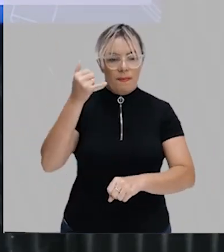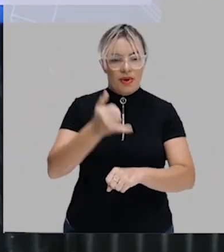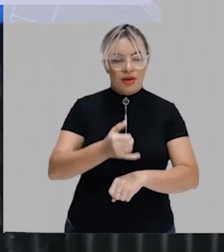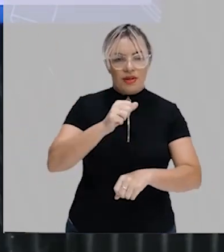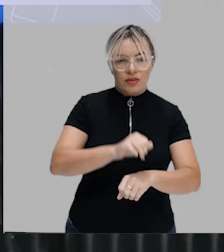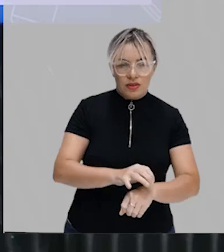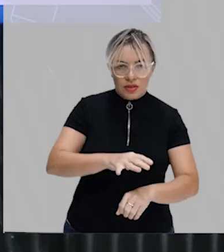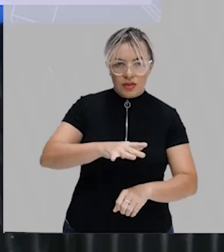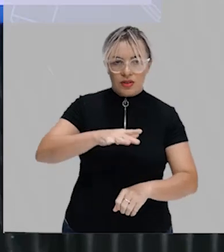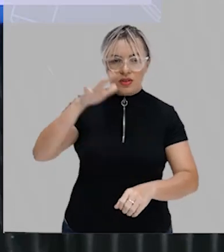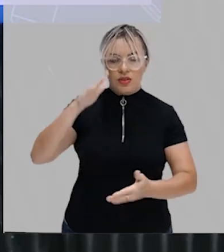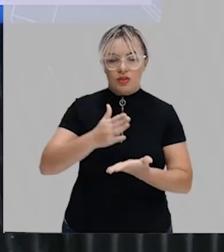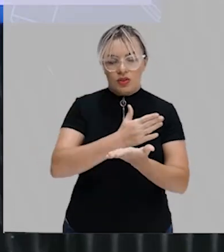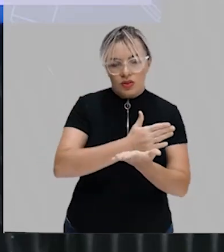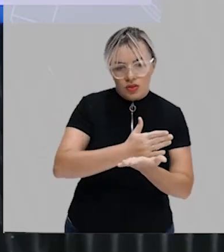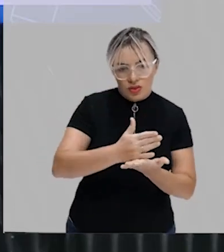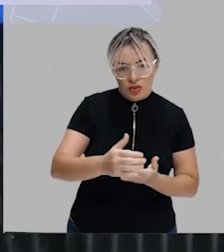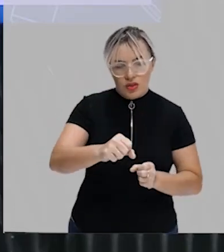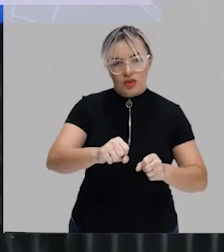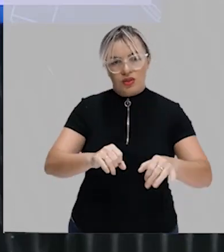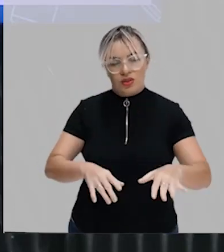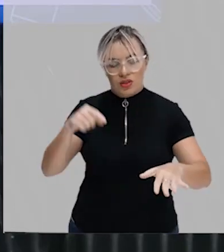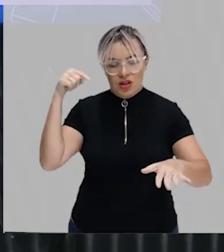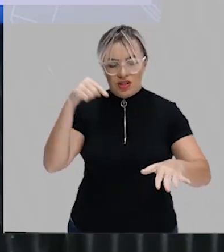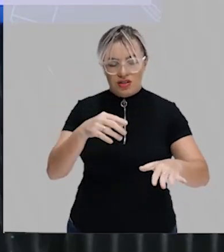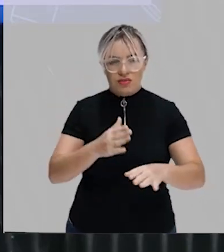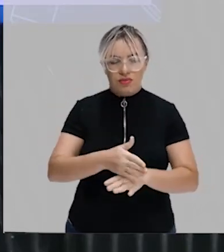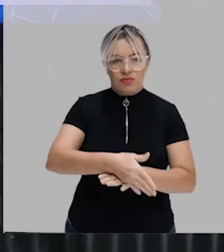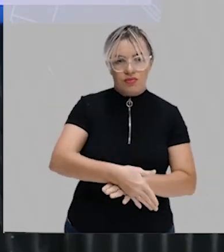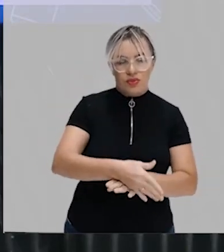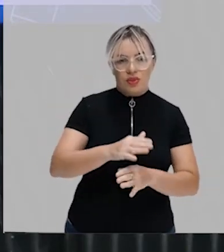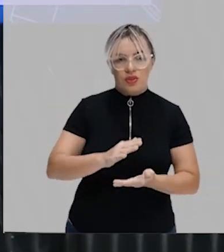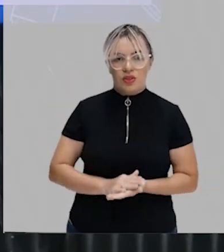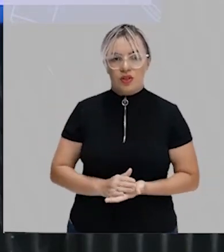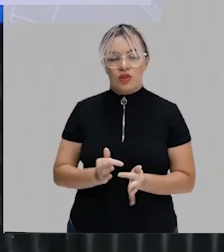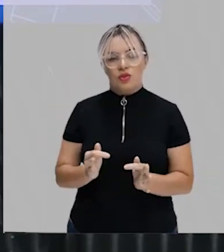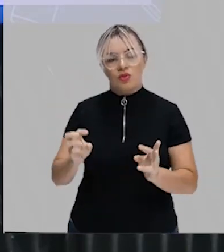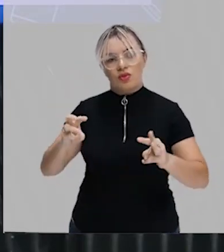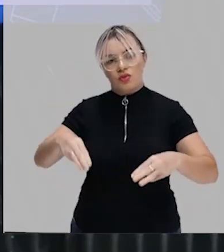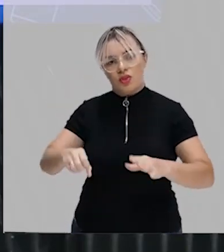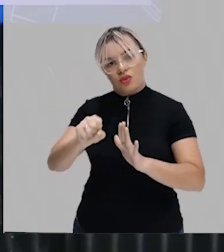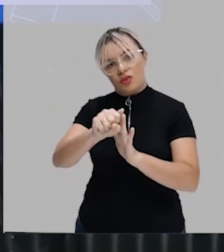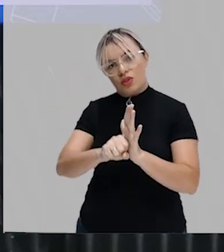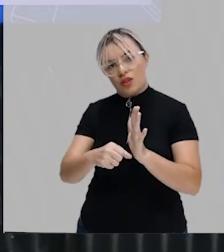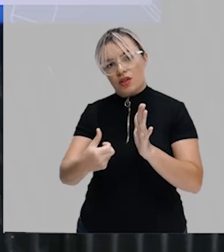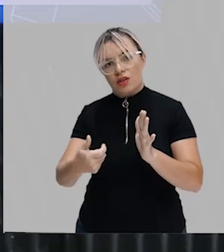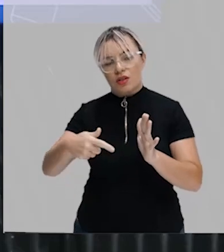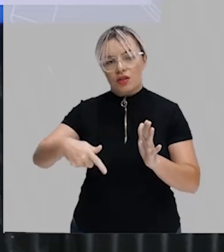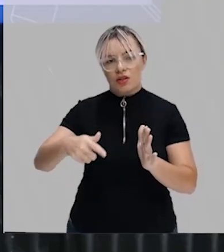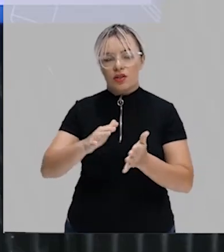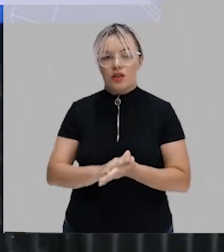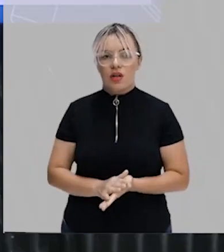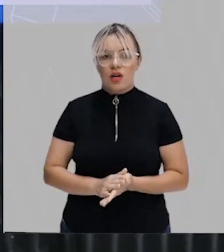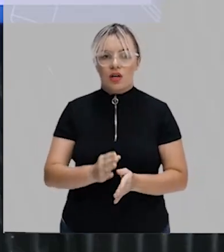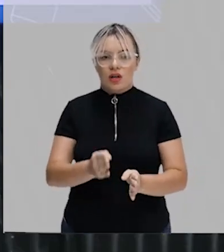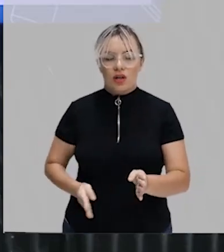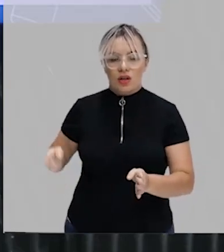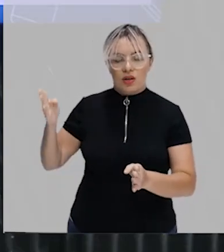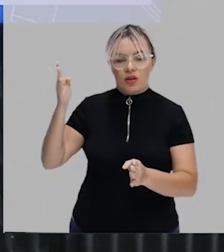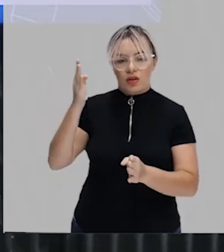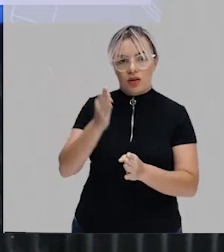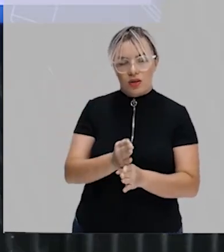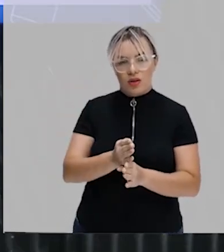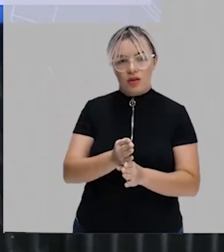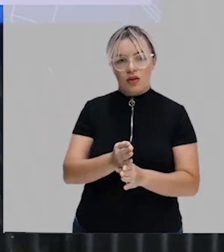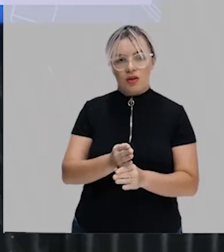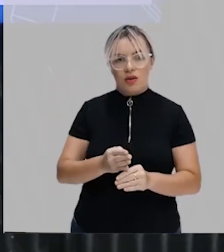dessa colonização portuguesa no Brasil. Metais a partir do final do século XVII, com a descoberta da